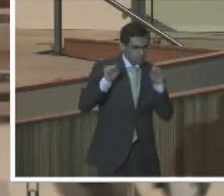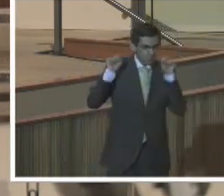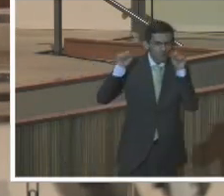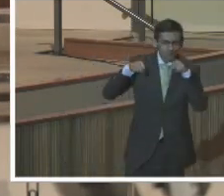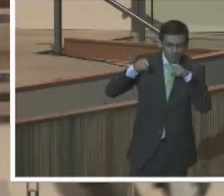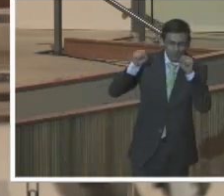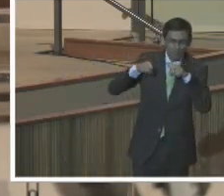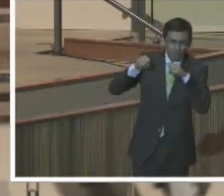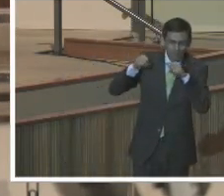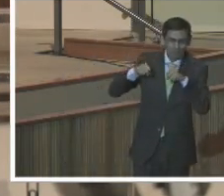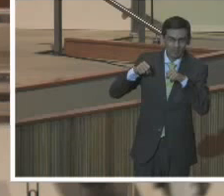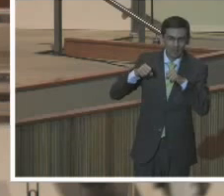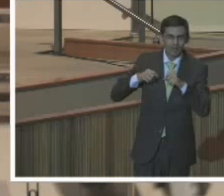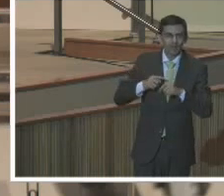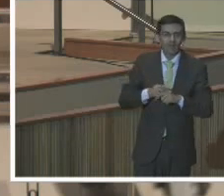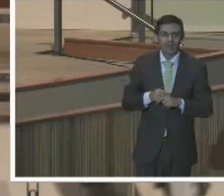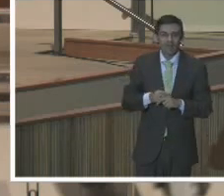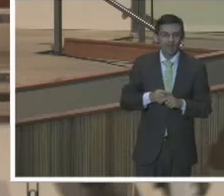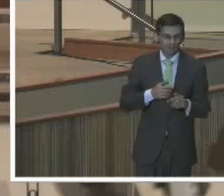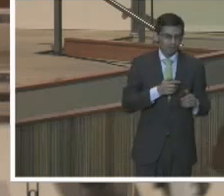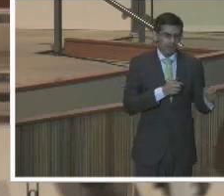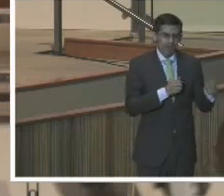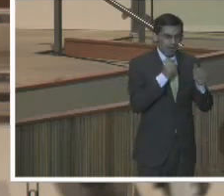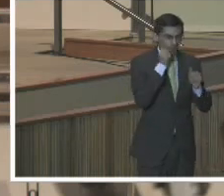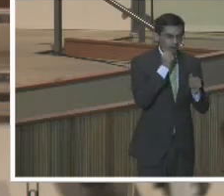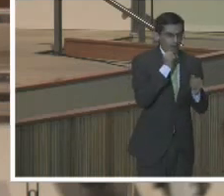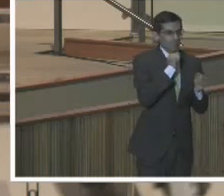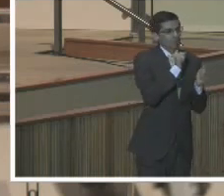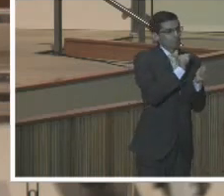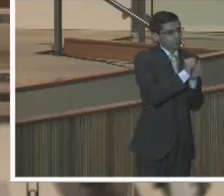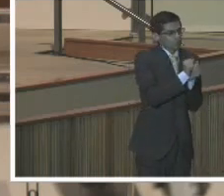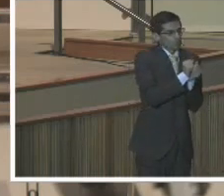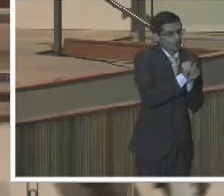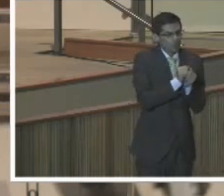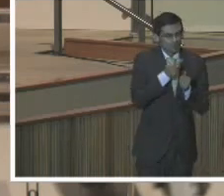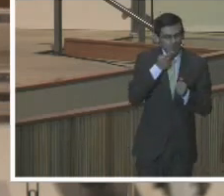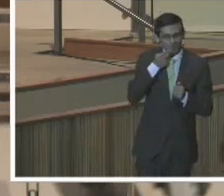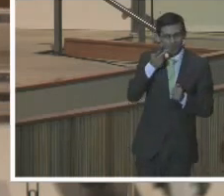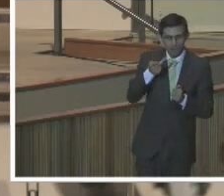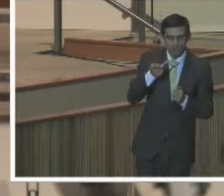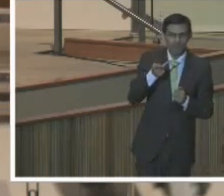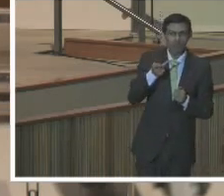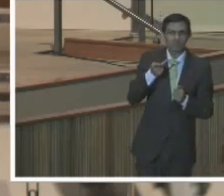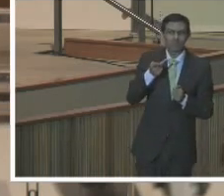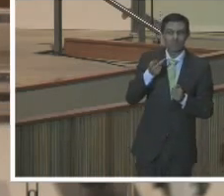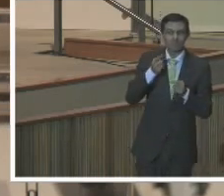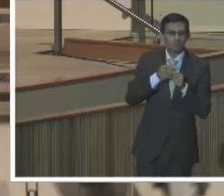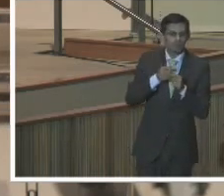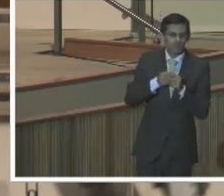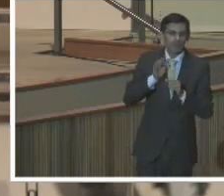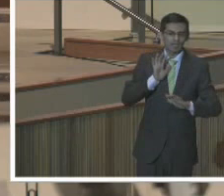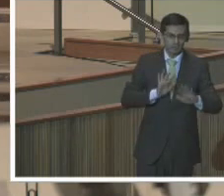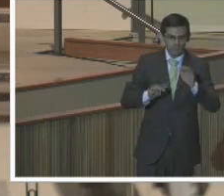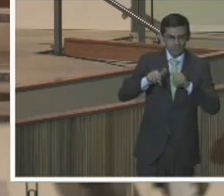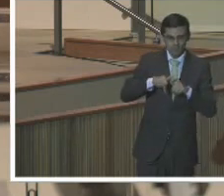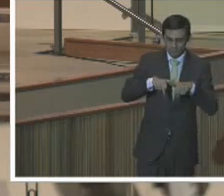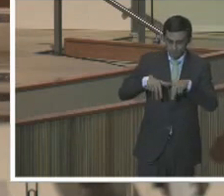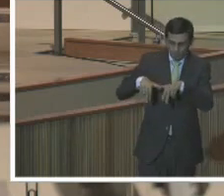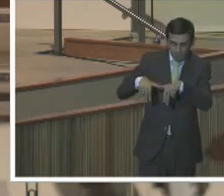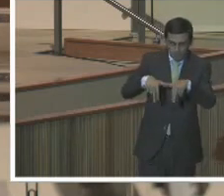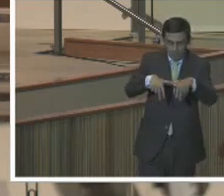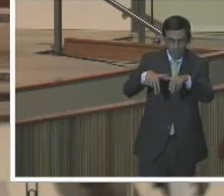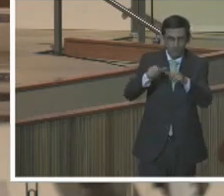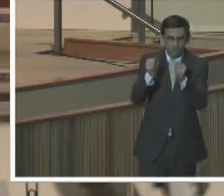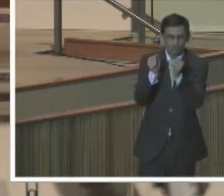Falou. Aí a mamãe dele me ajudou, né? Falou assim: você não falou, não é? Do filho, do avô que